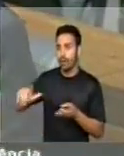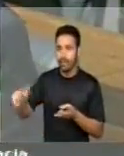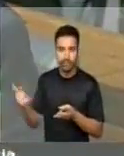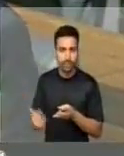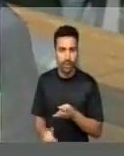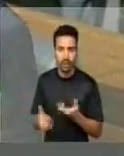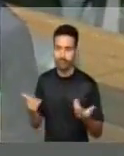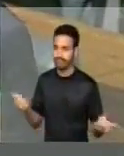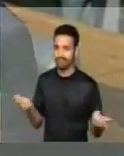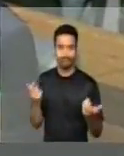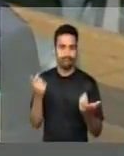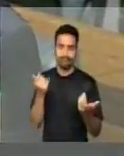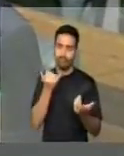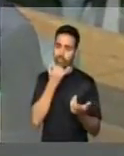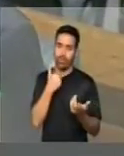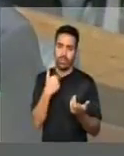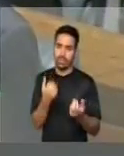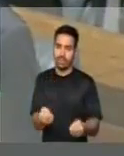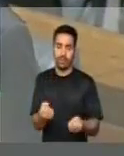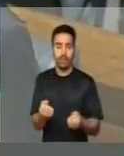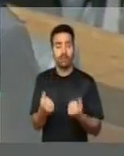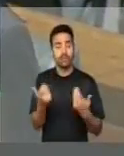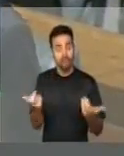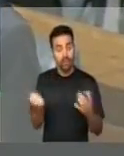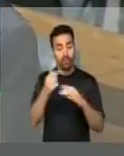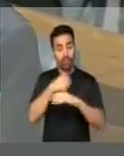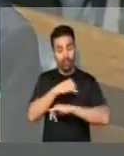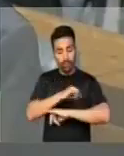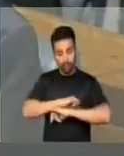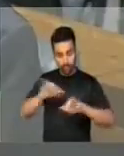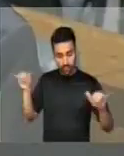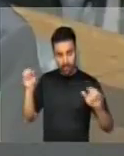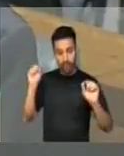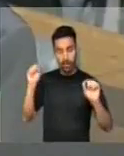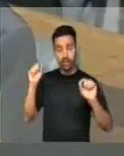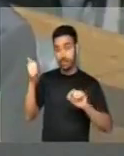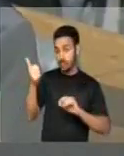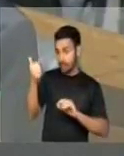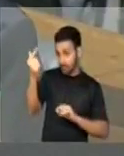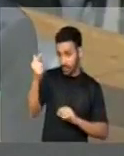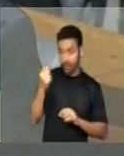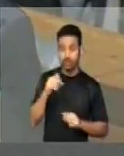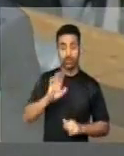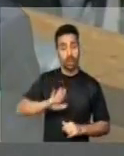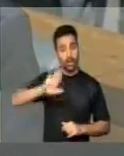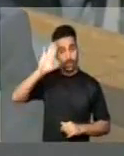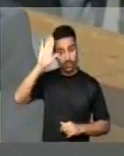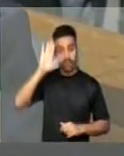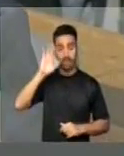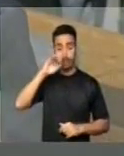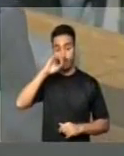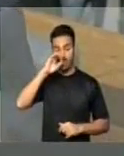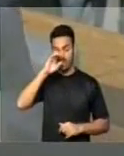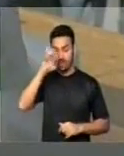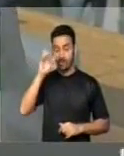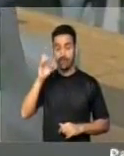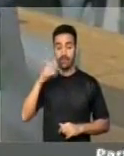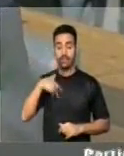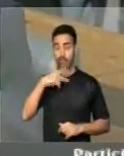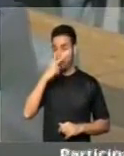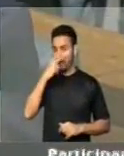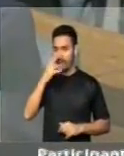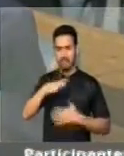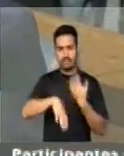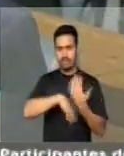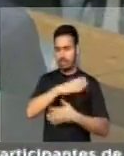inadmissível. Por isso, vai o alerta para os 17 candidatos, mas está parecendo uma torre de